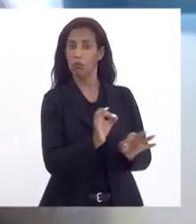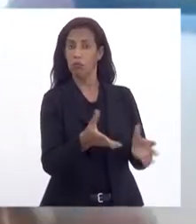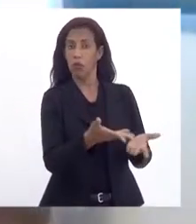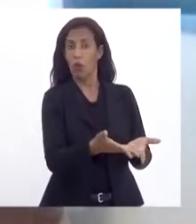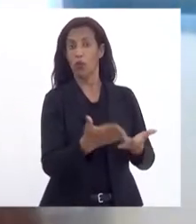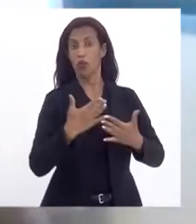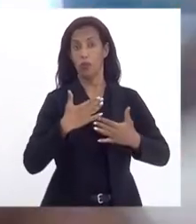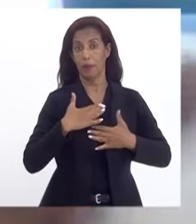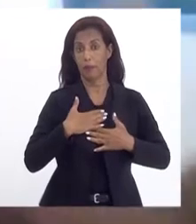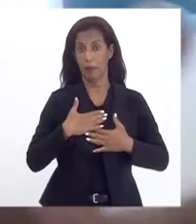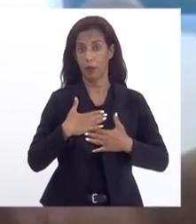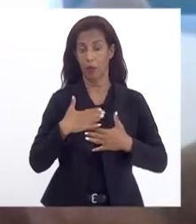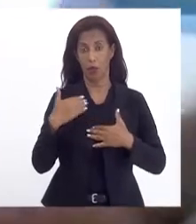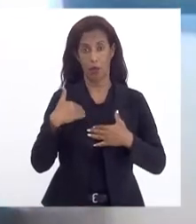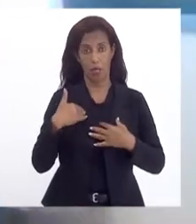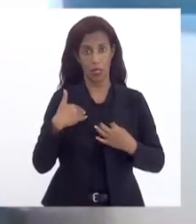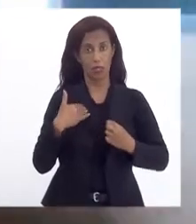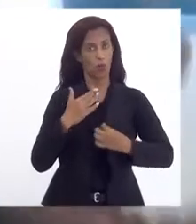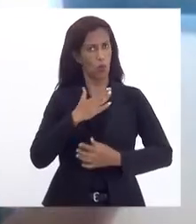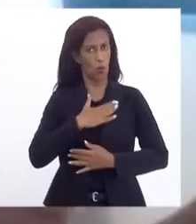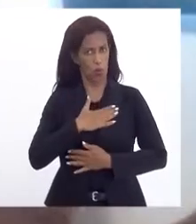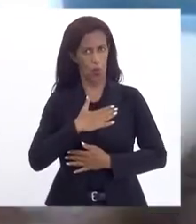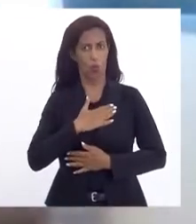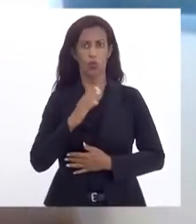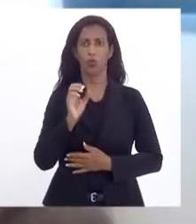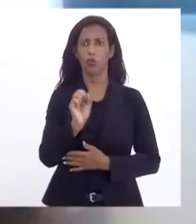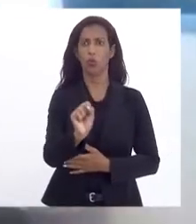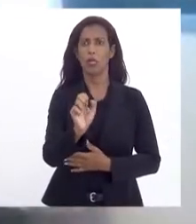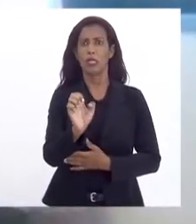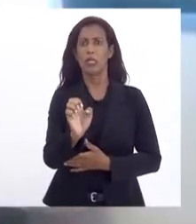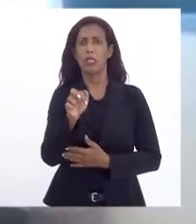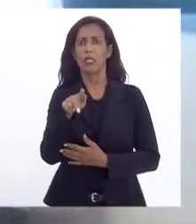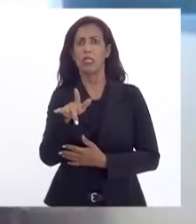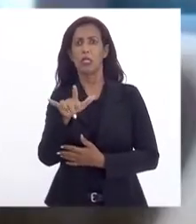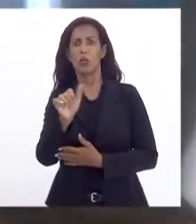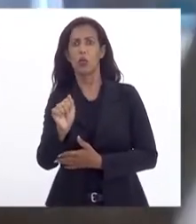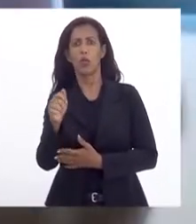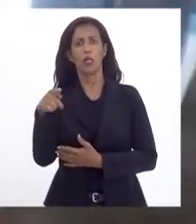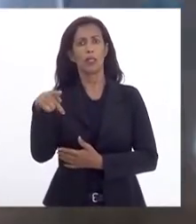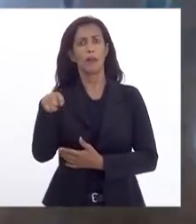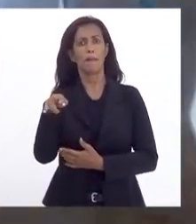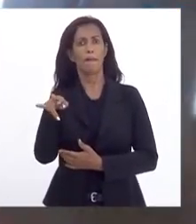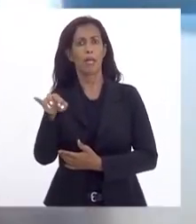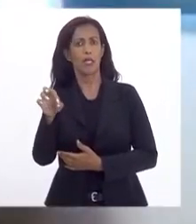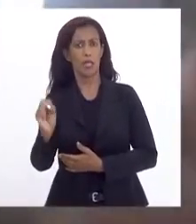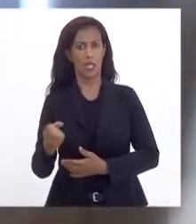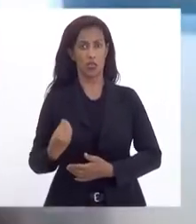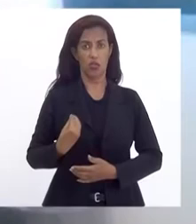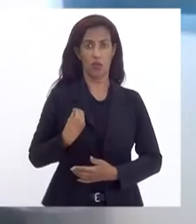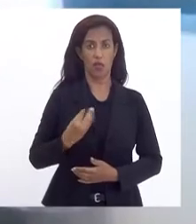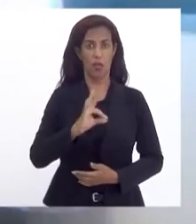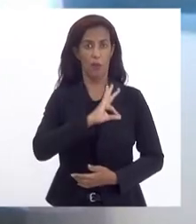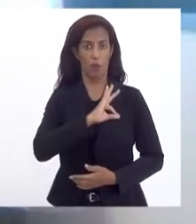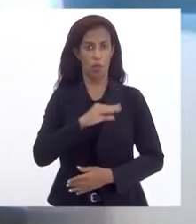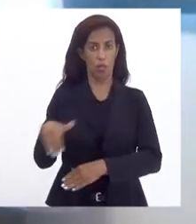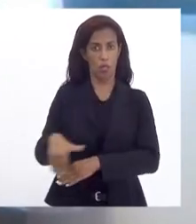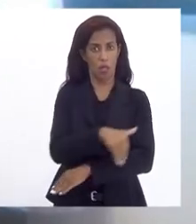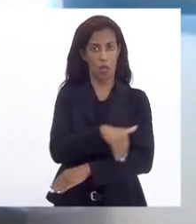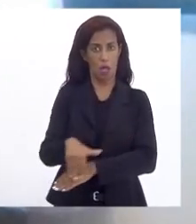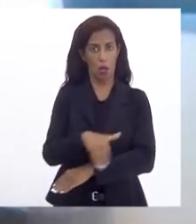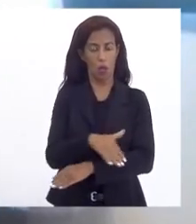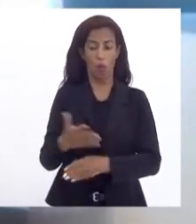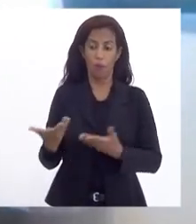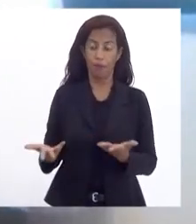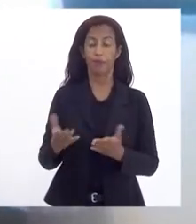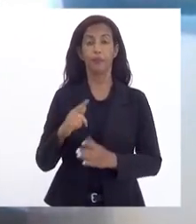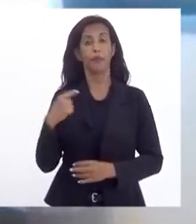nós, eu sou fã do segurança presente, acho muito bom. Agora, no geral, claro, falhas como qualquer sistema,